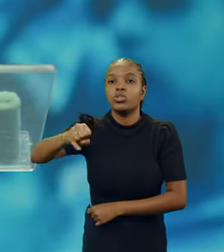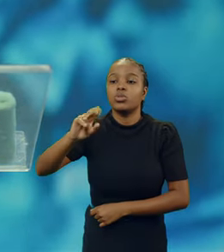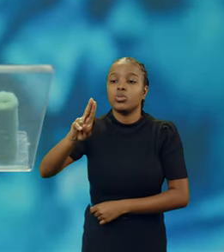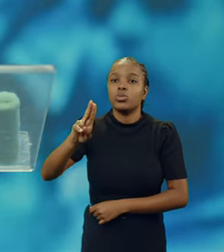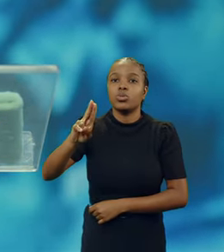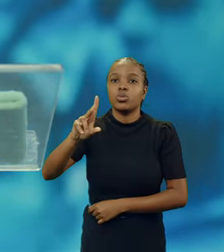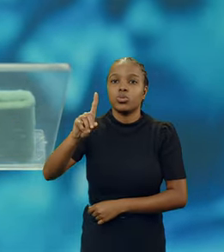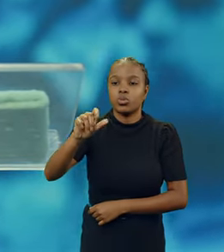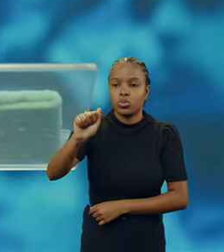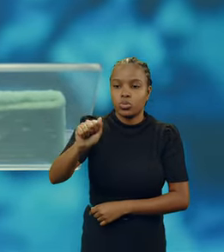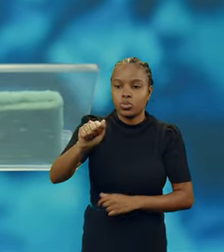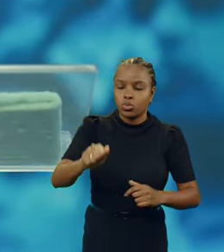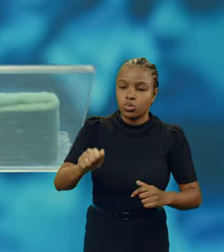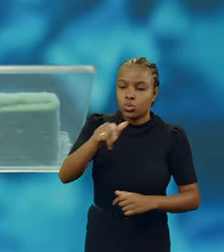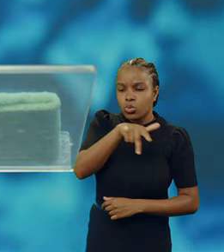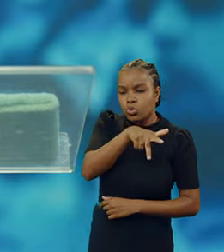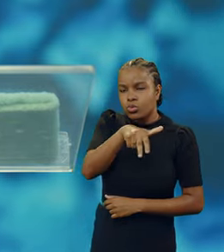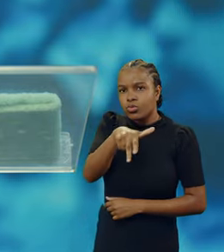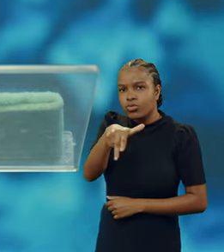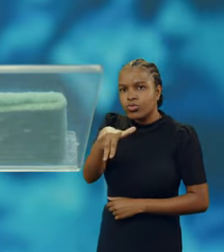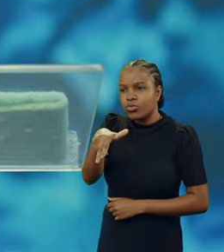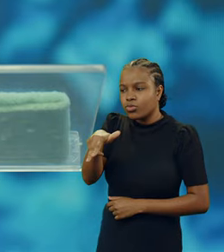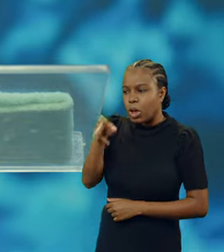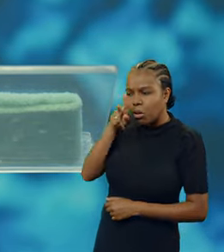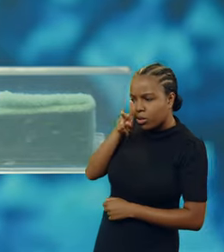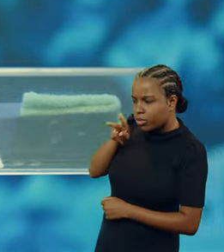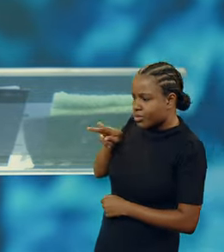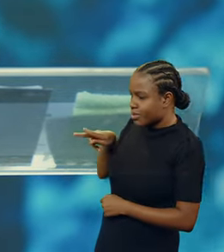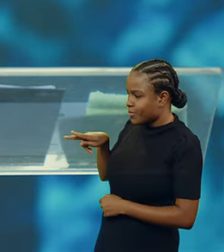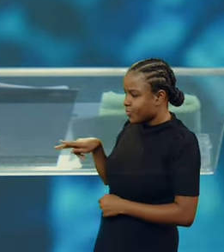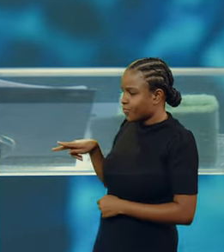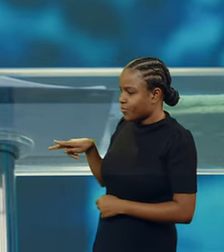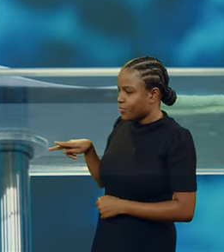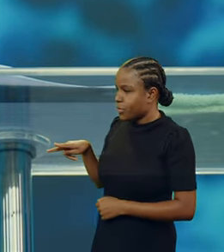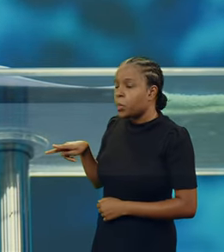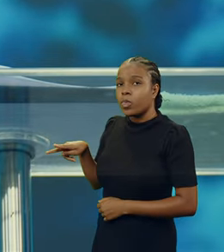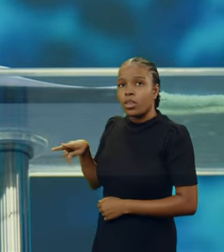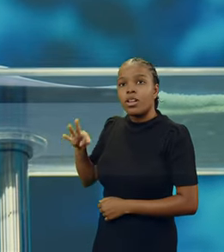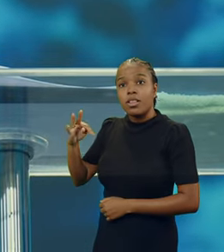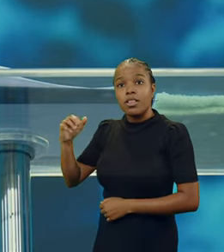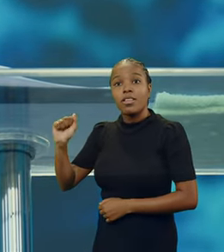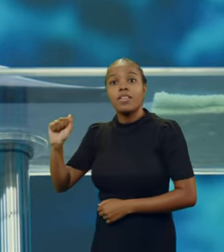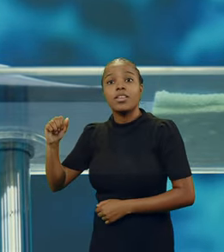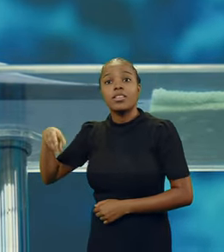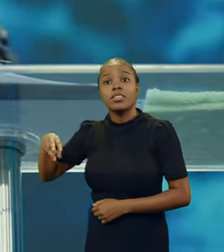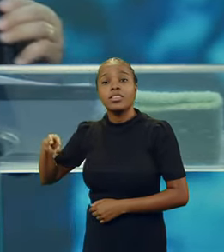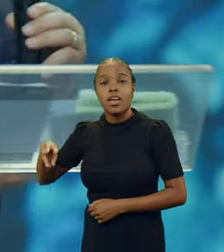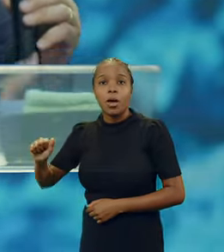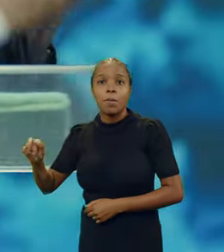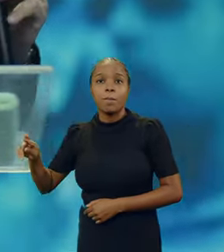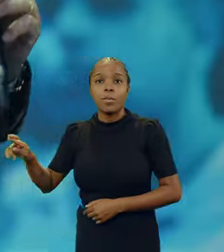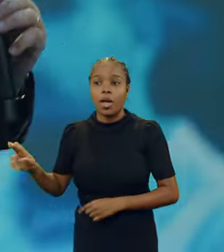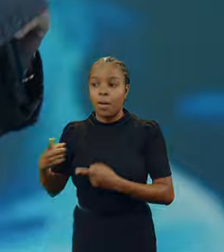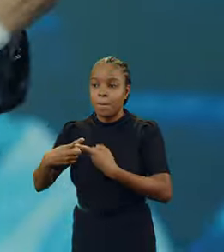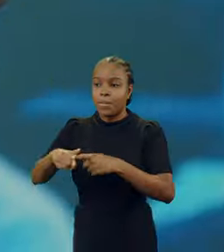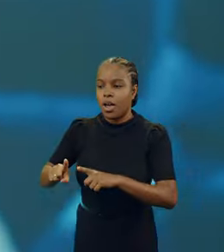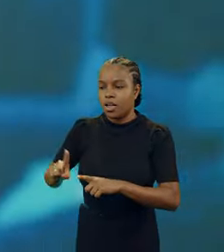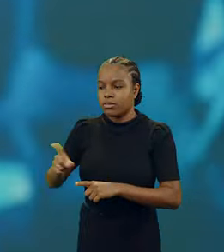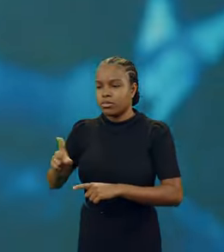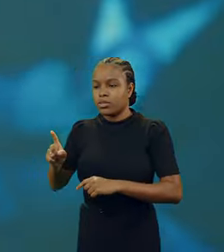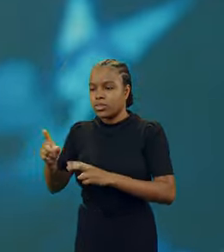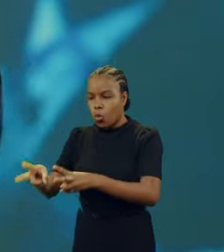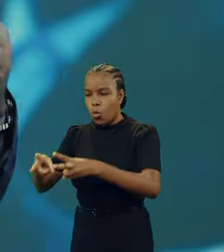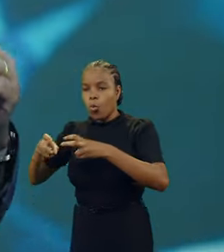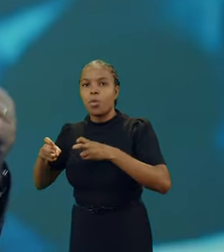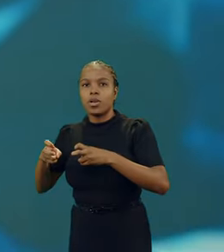quando Judá vai passando, ele vê Tamar e não reconhece que é a sua nora, porque ela havia se cobrido com